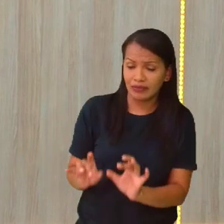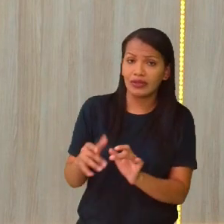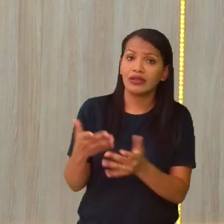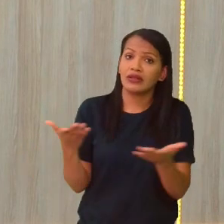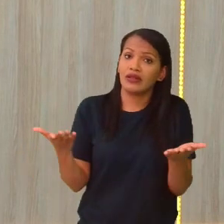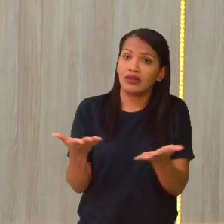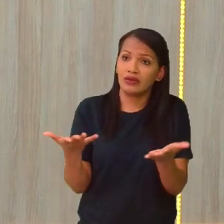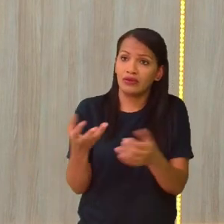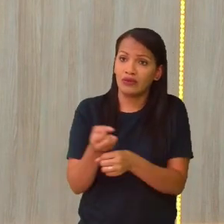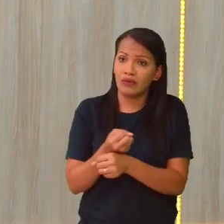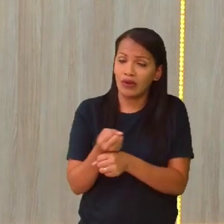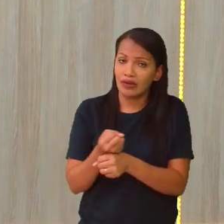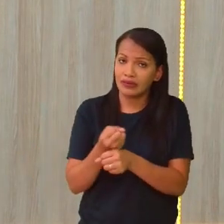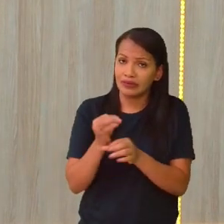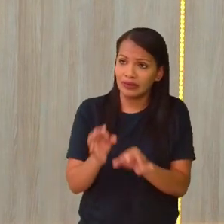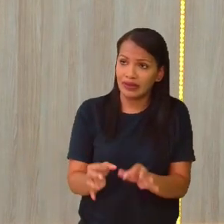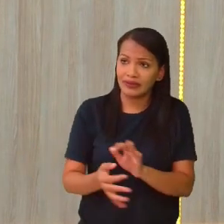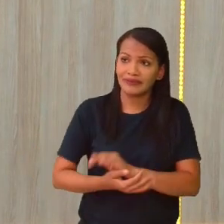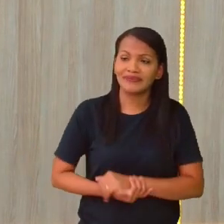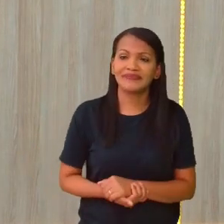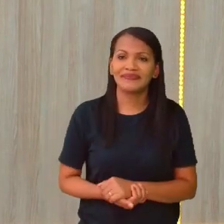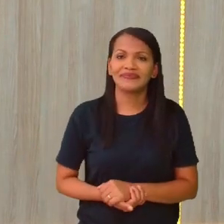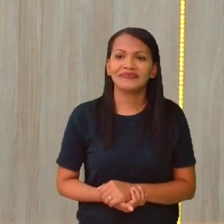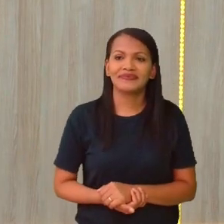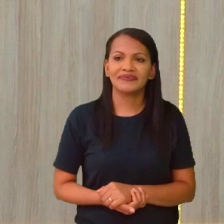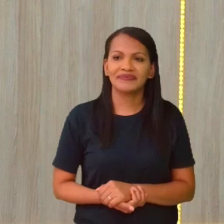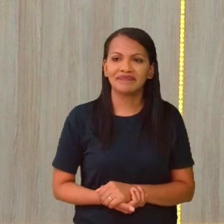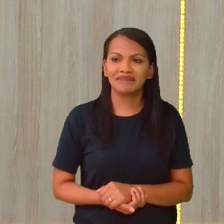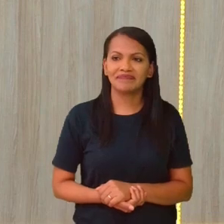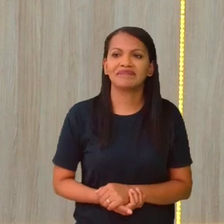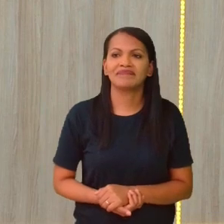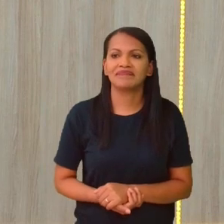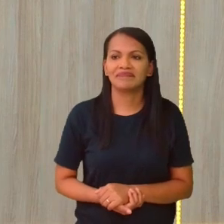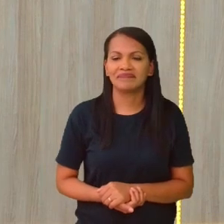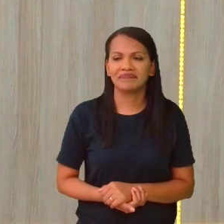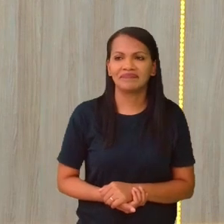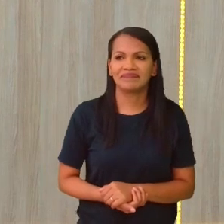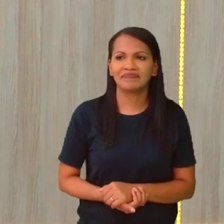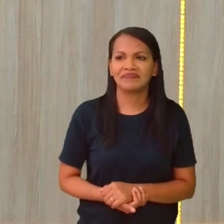ano. Oi? Tu passa para mim, por favor?